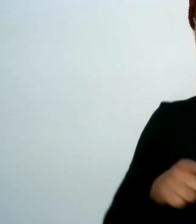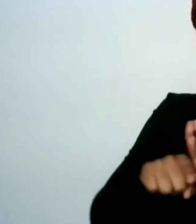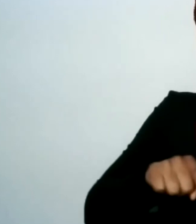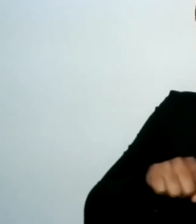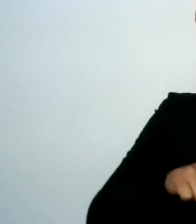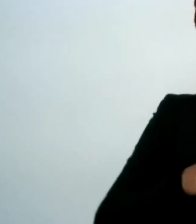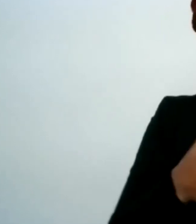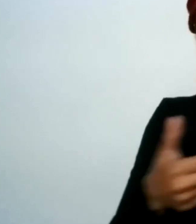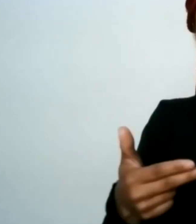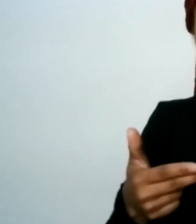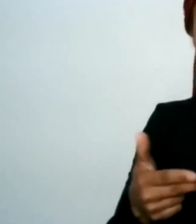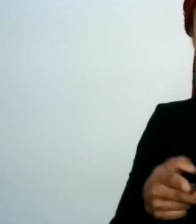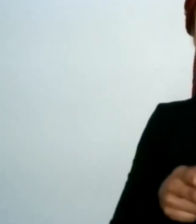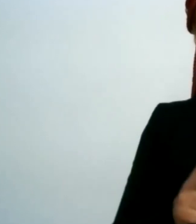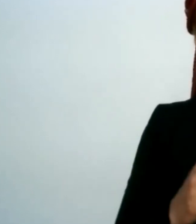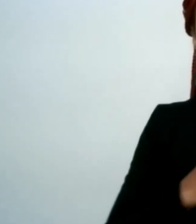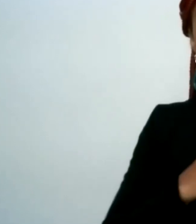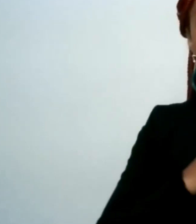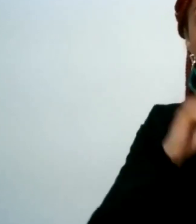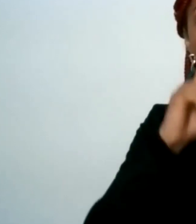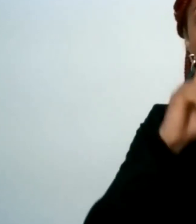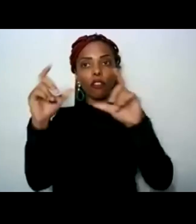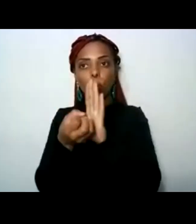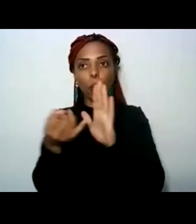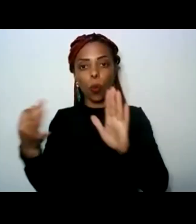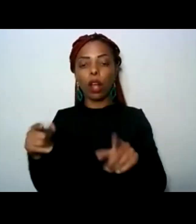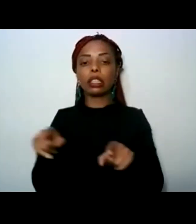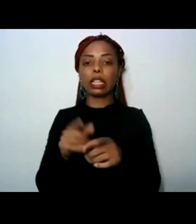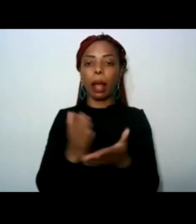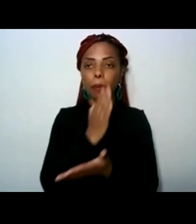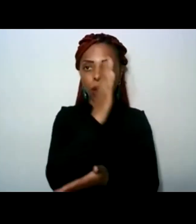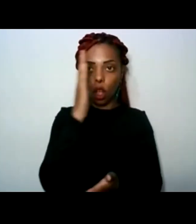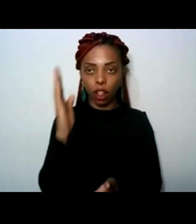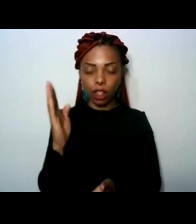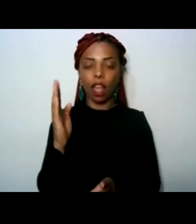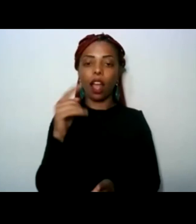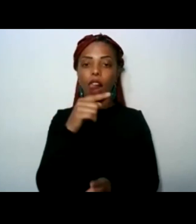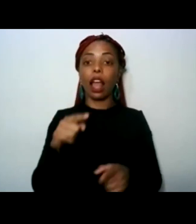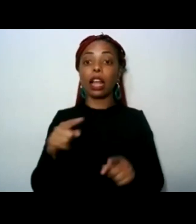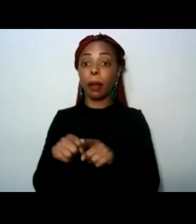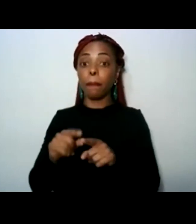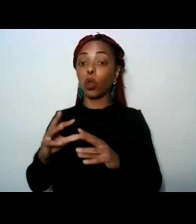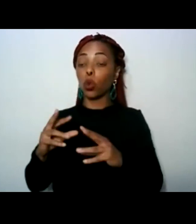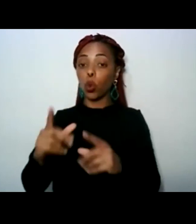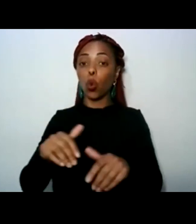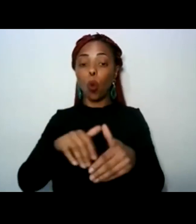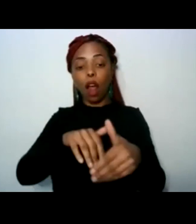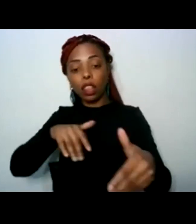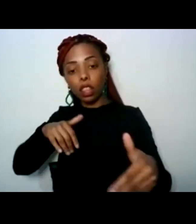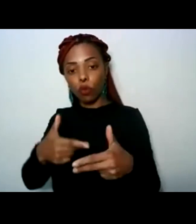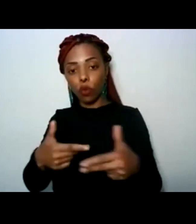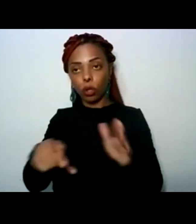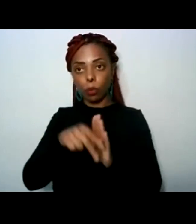acervo das fotos da biblioteca Amaro de Andrade quanto o arquivo da biblioteca a gente consegue